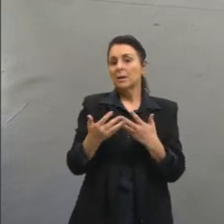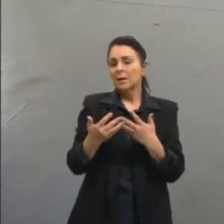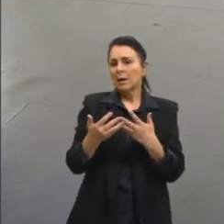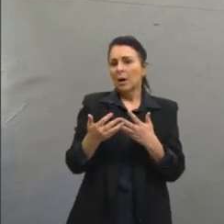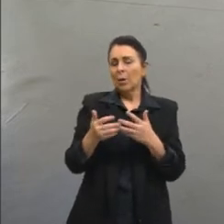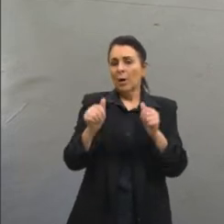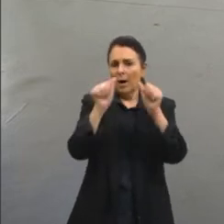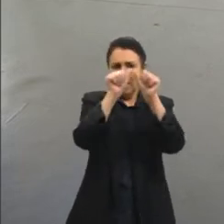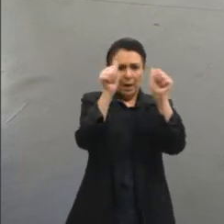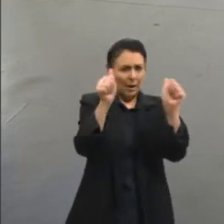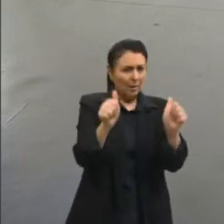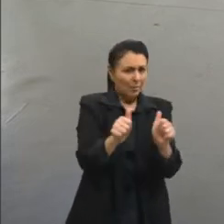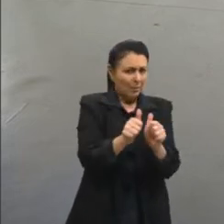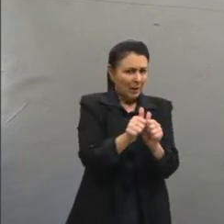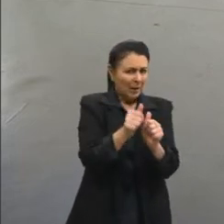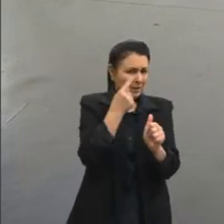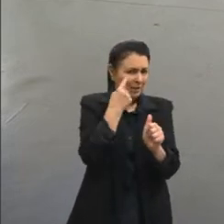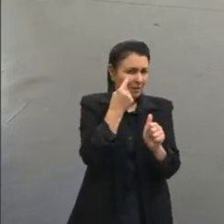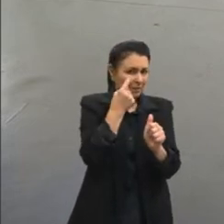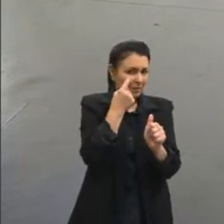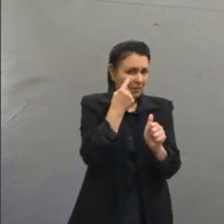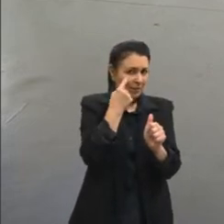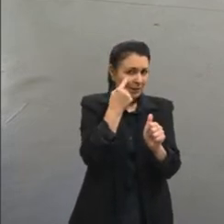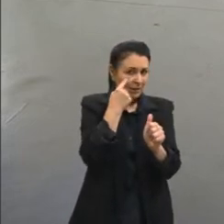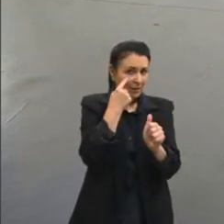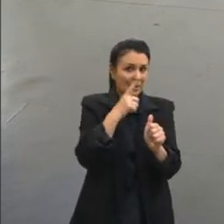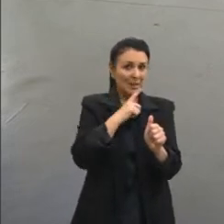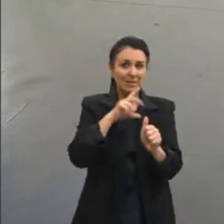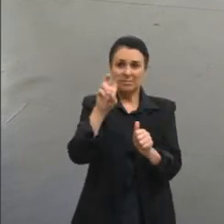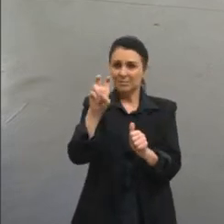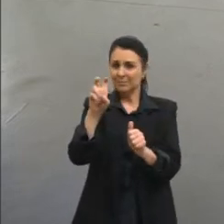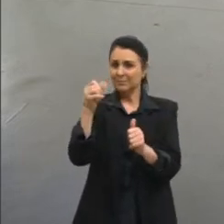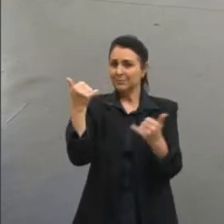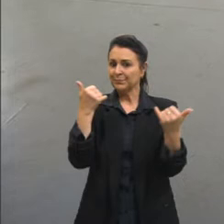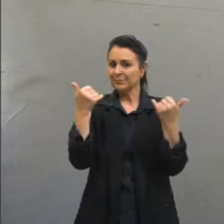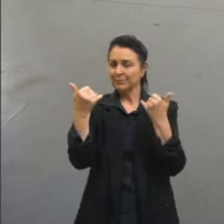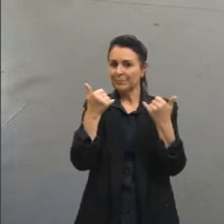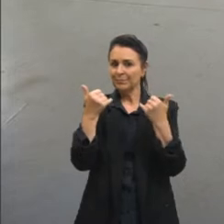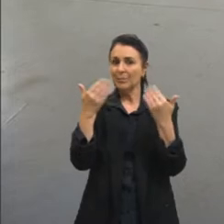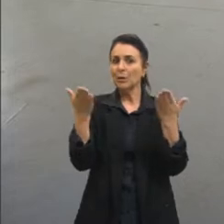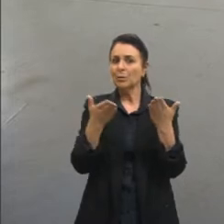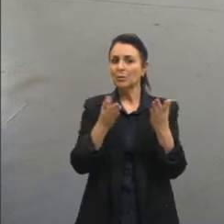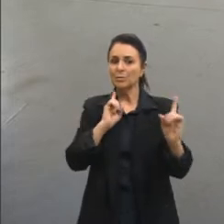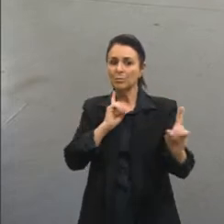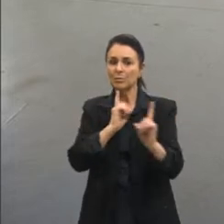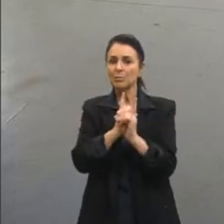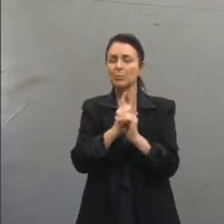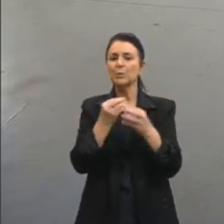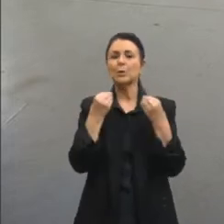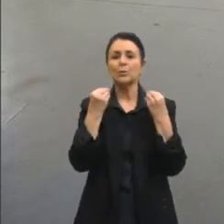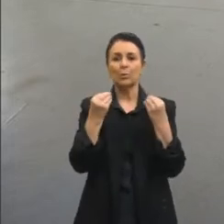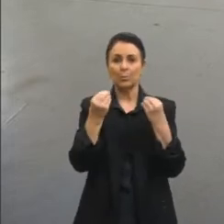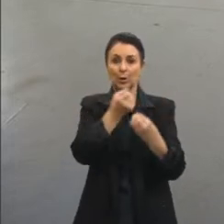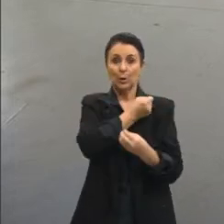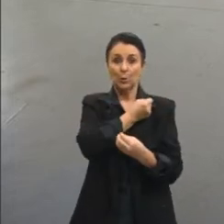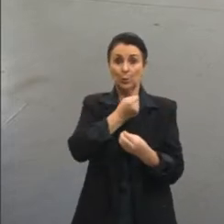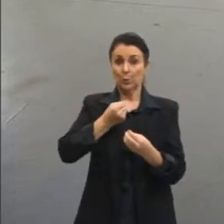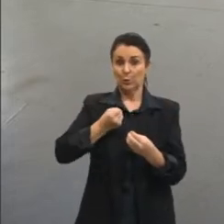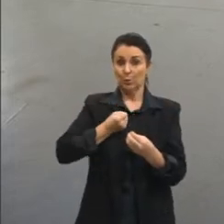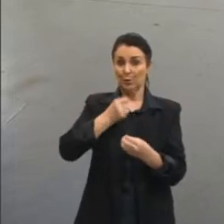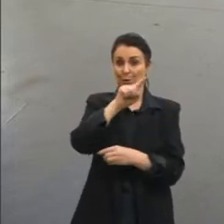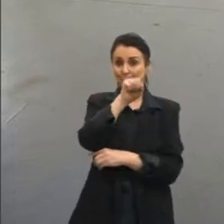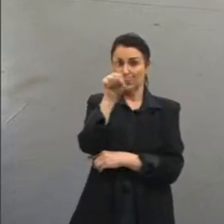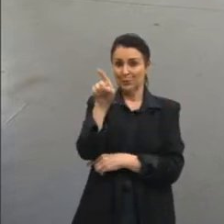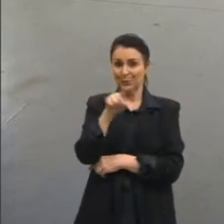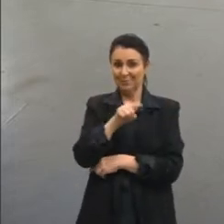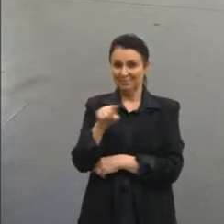essa figura aqui eu consigo tirar essas cinco informações aí hoje a gente e o meu número atômico